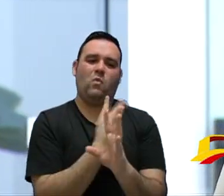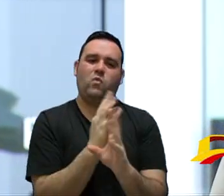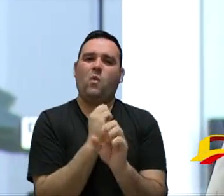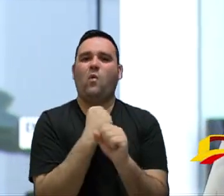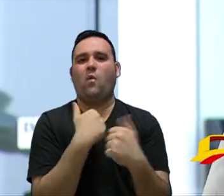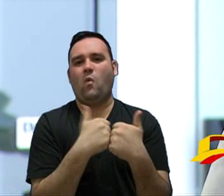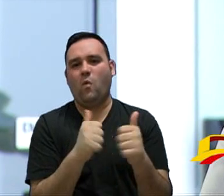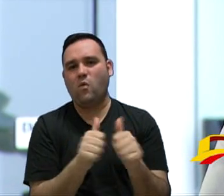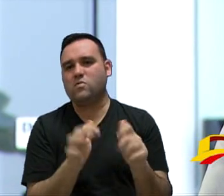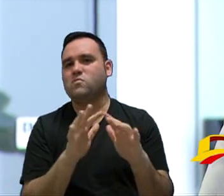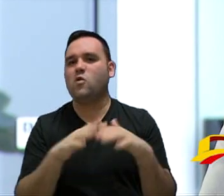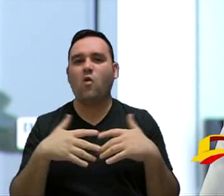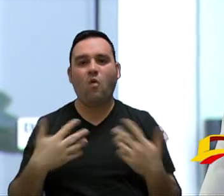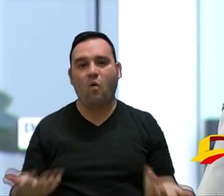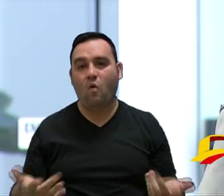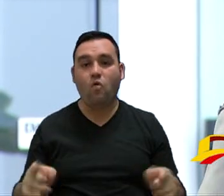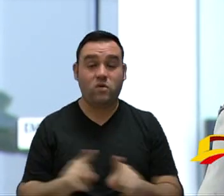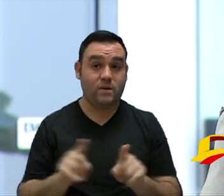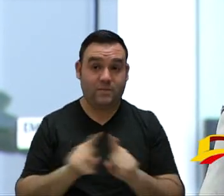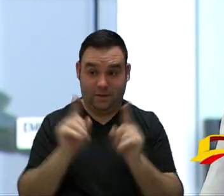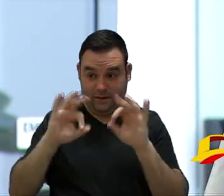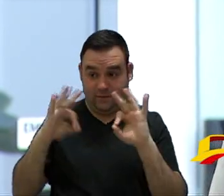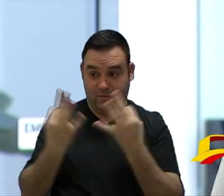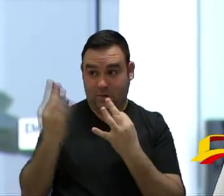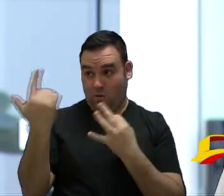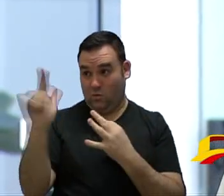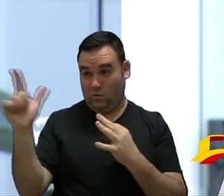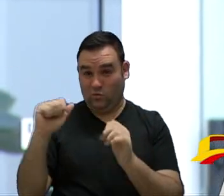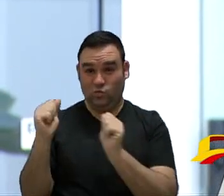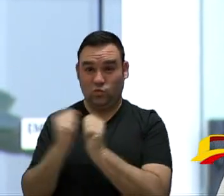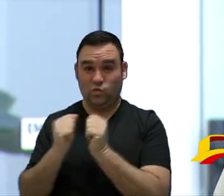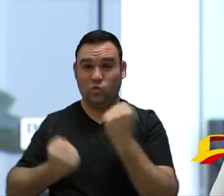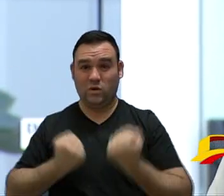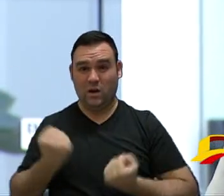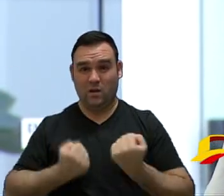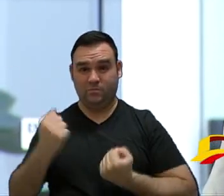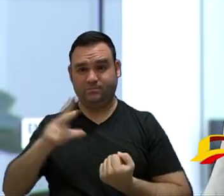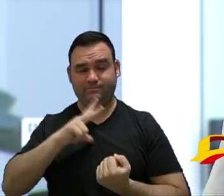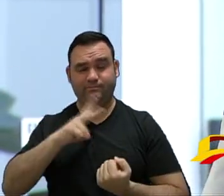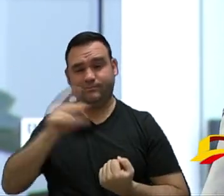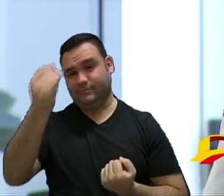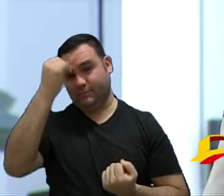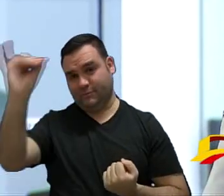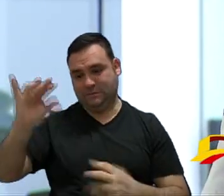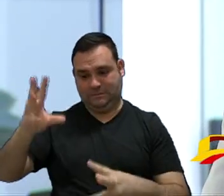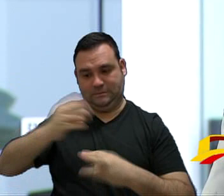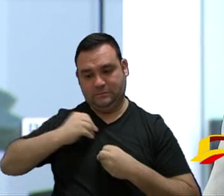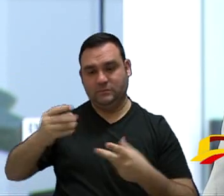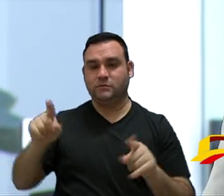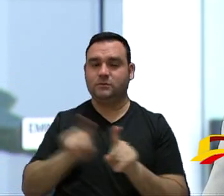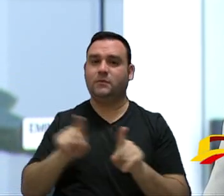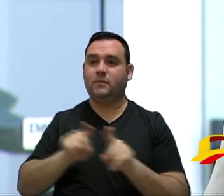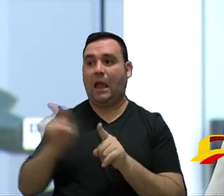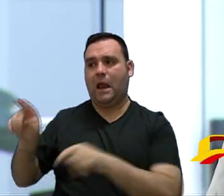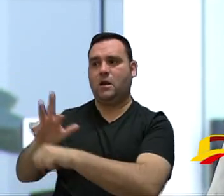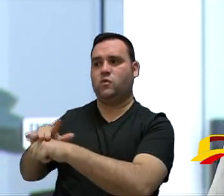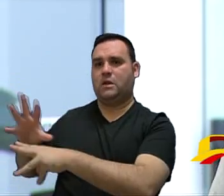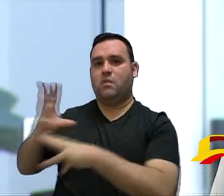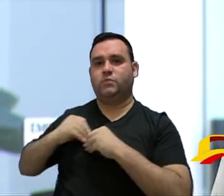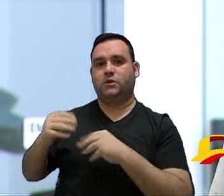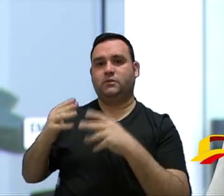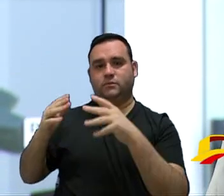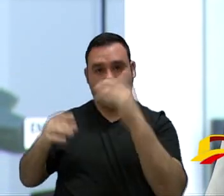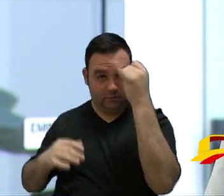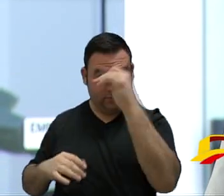transporte público ou mesmo expor em risco outra pessoa que tivesse com ele no carro particular então a partir do momento que ele tá mas a